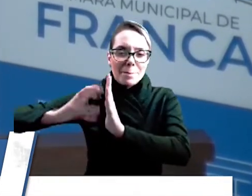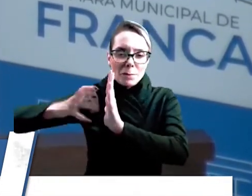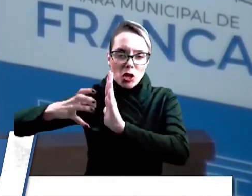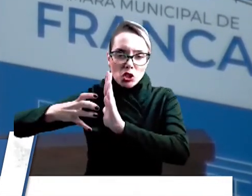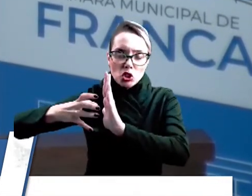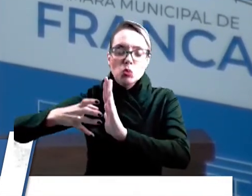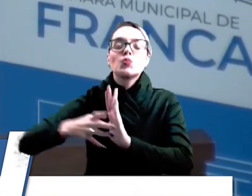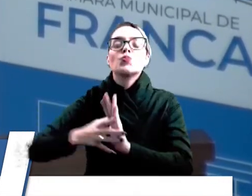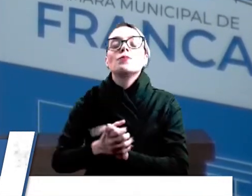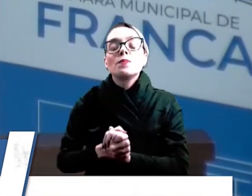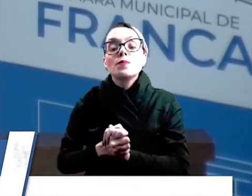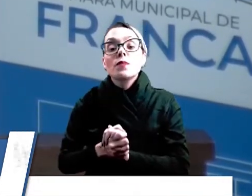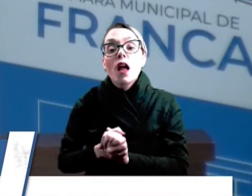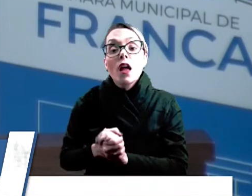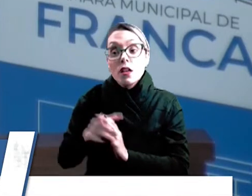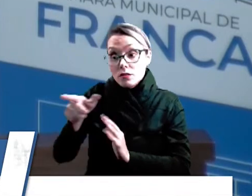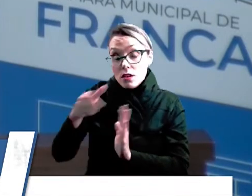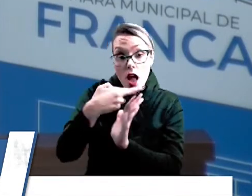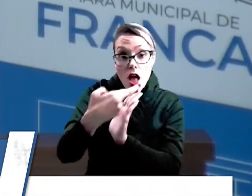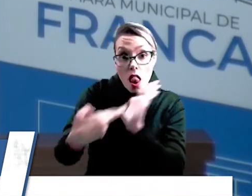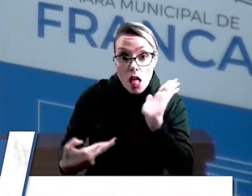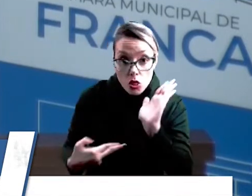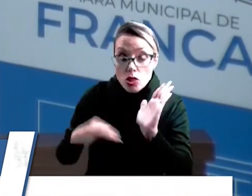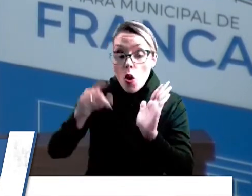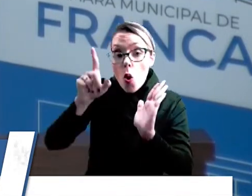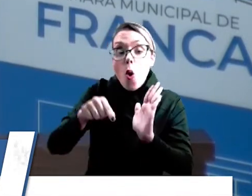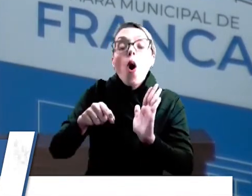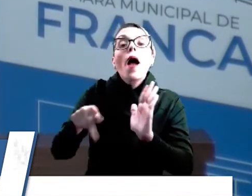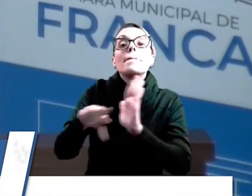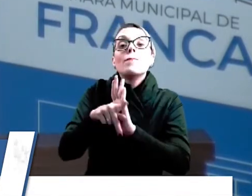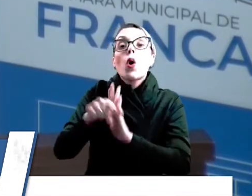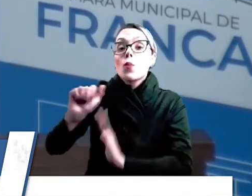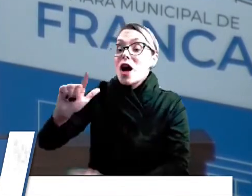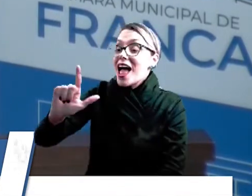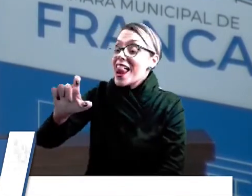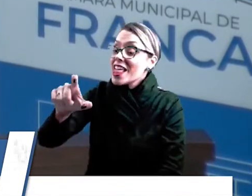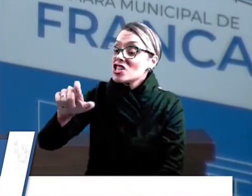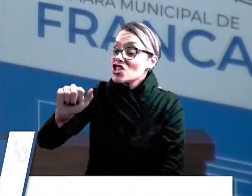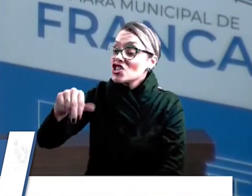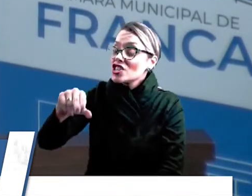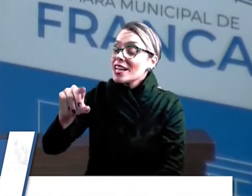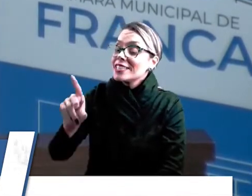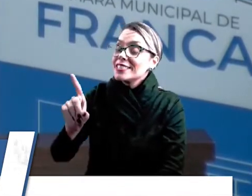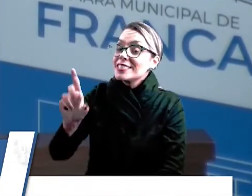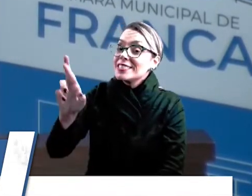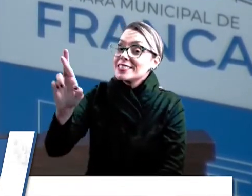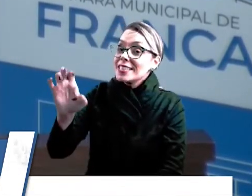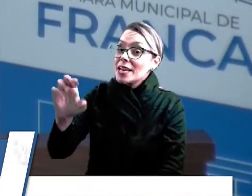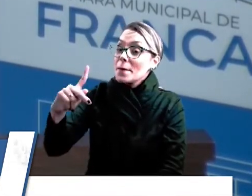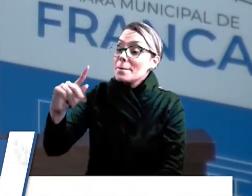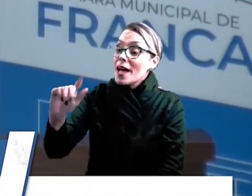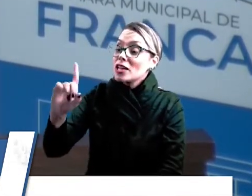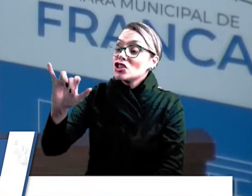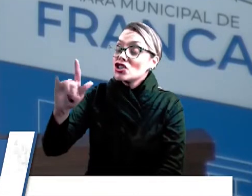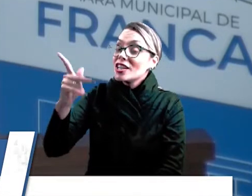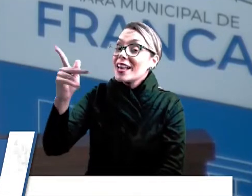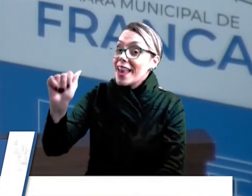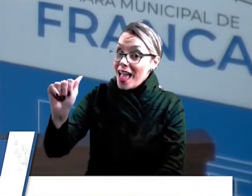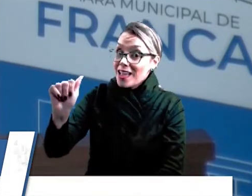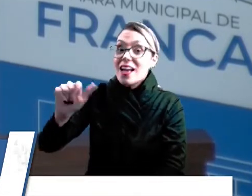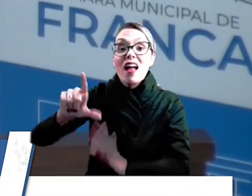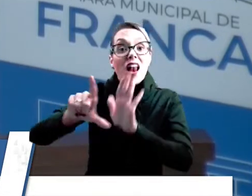o relator foi o deputado do PT, Alexandre Padilha. Essa lei foi aprovada com o